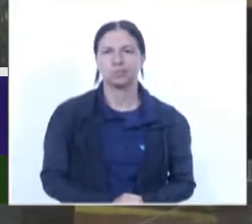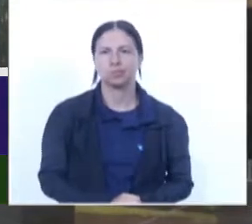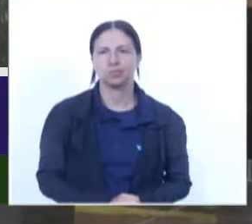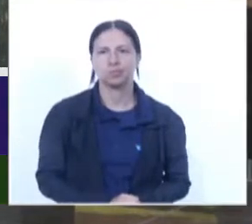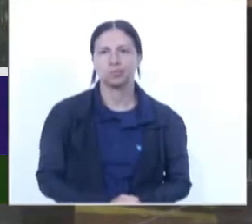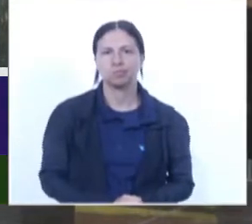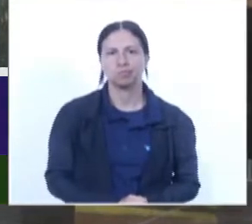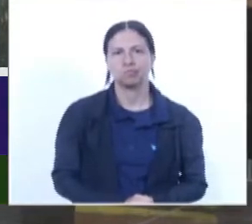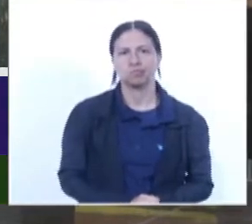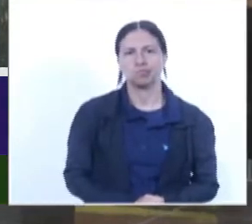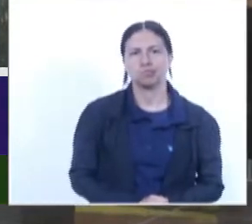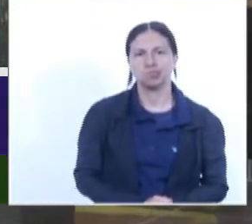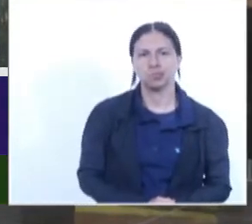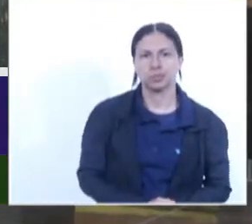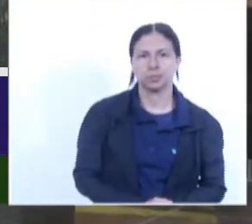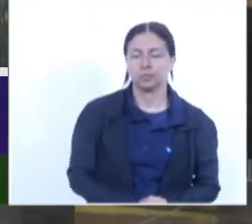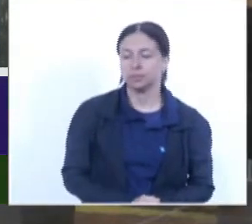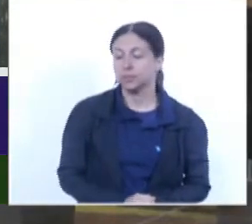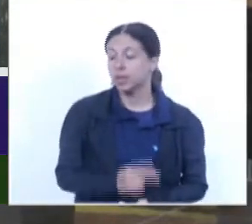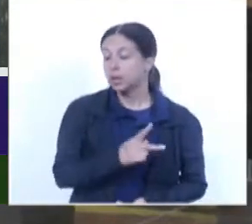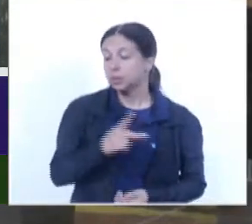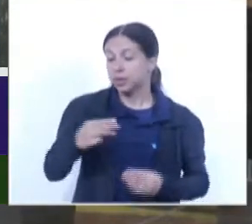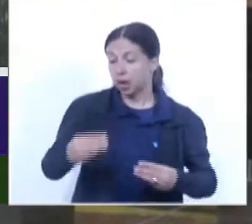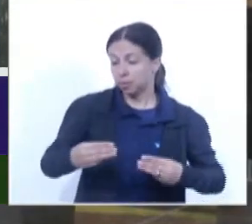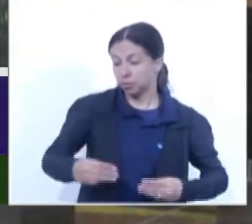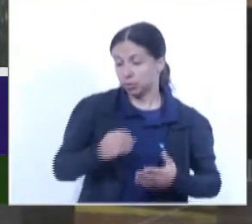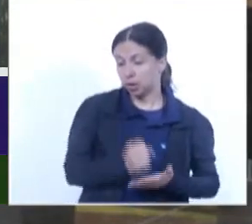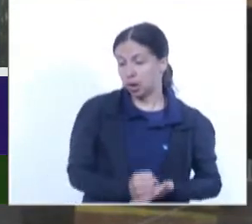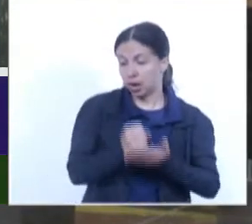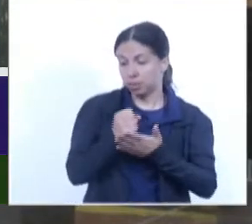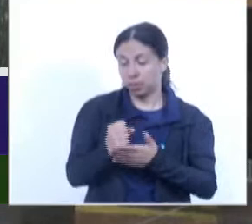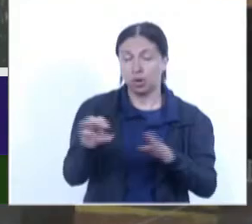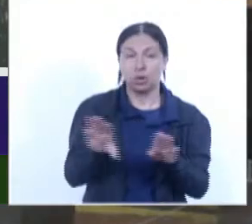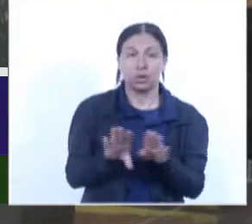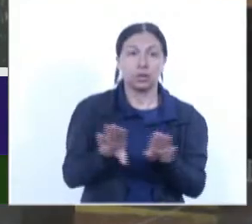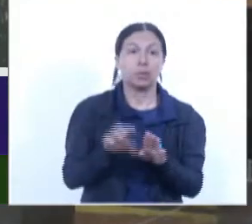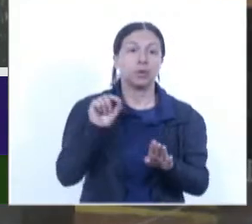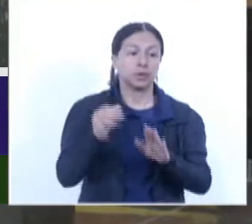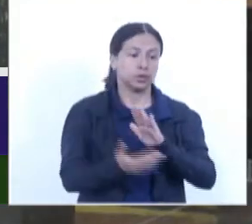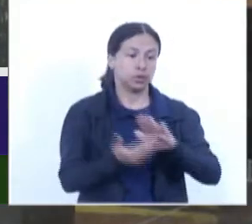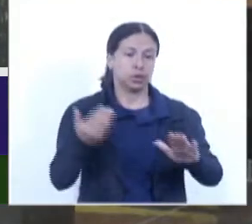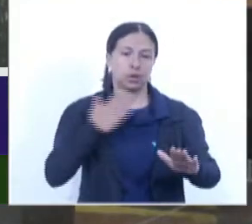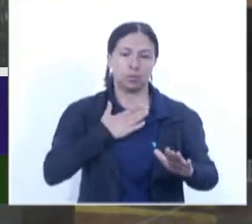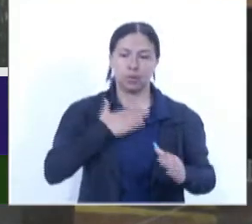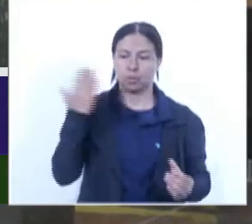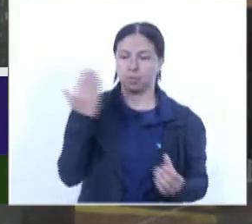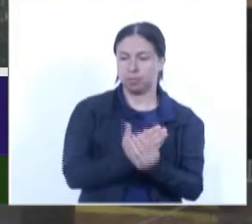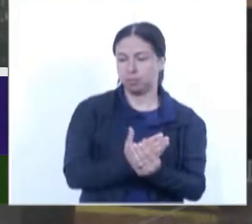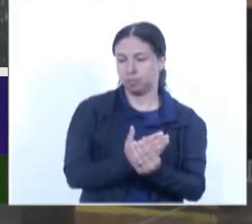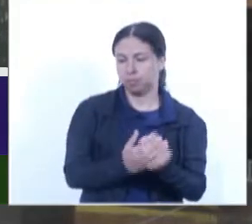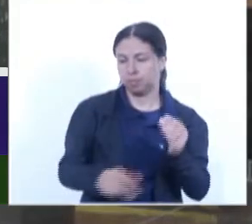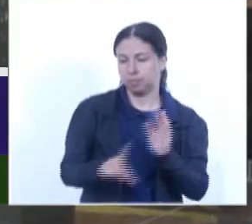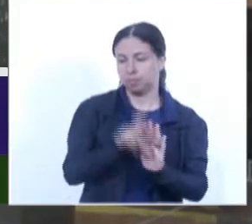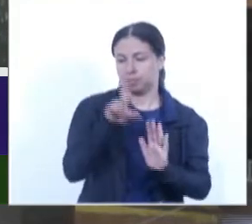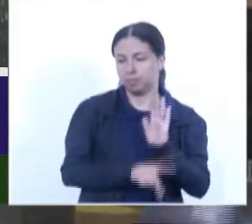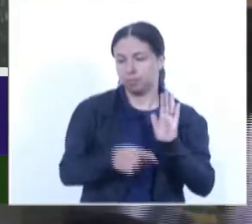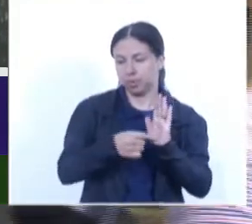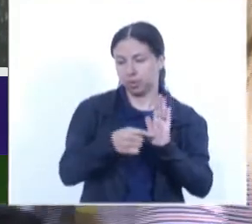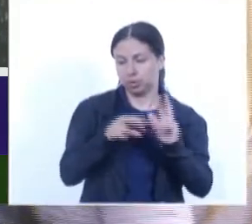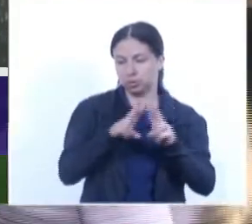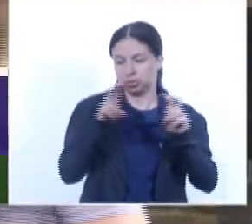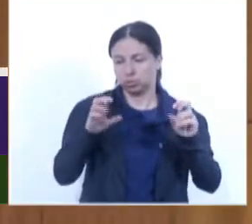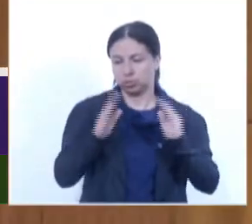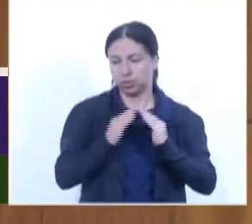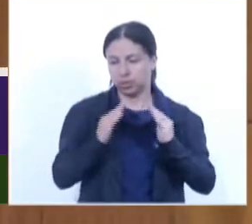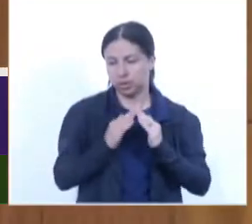antes de falar aqui sobre uma Moção de apoio queria pedir a retirada do meu projeto que seria voltado hoje projeto da água da casa para que seja